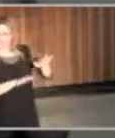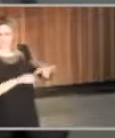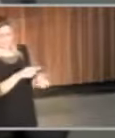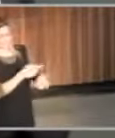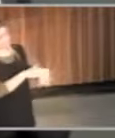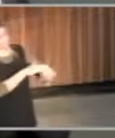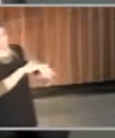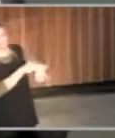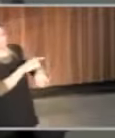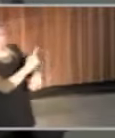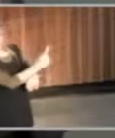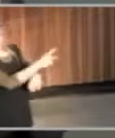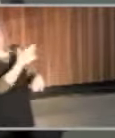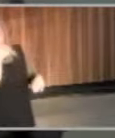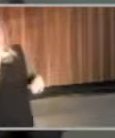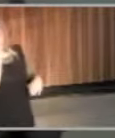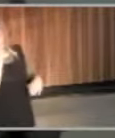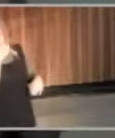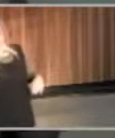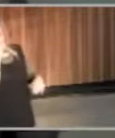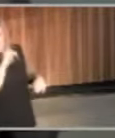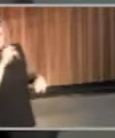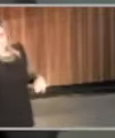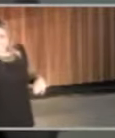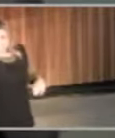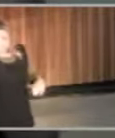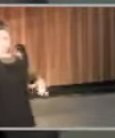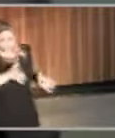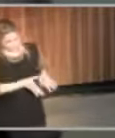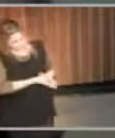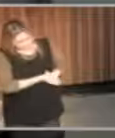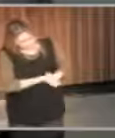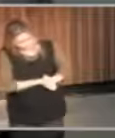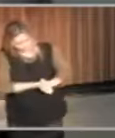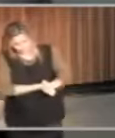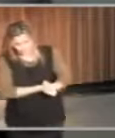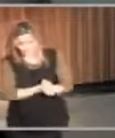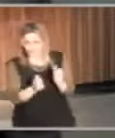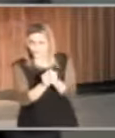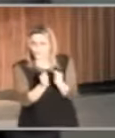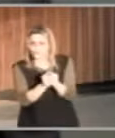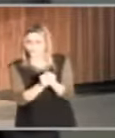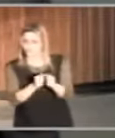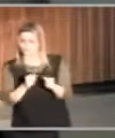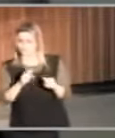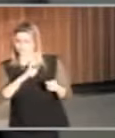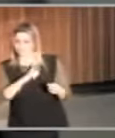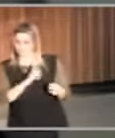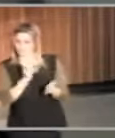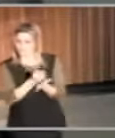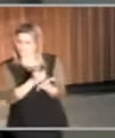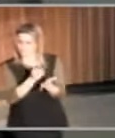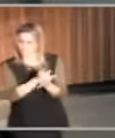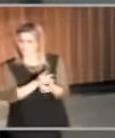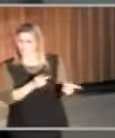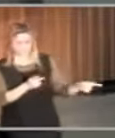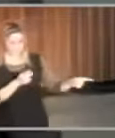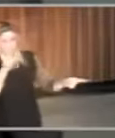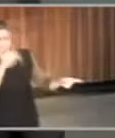como eles pegavam pela mão e levavam para o trabalho na congregação e eles eles eram